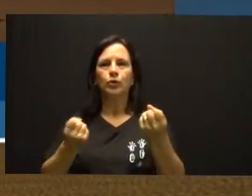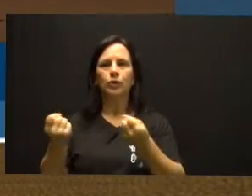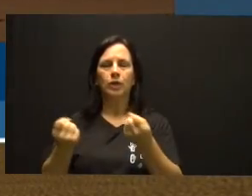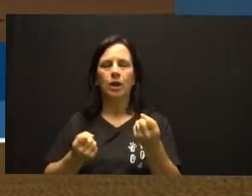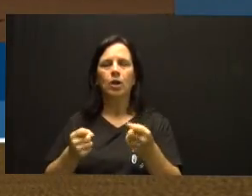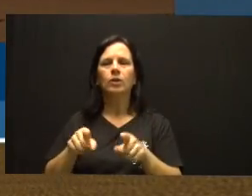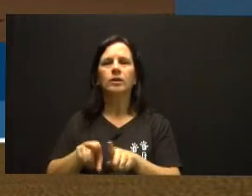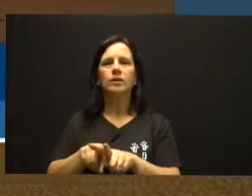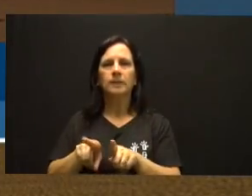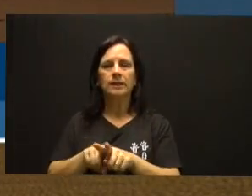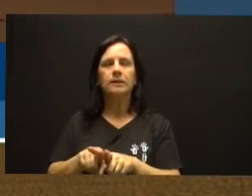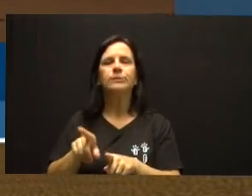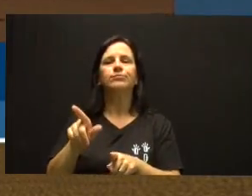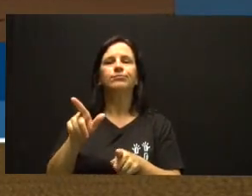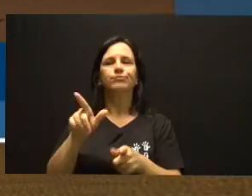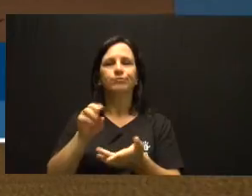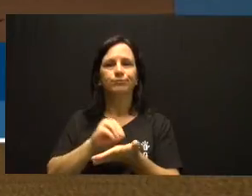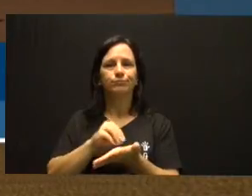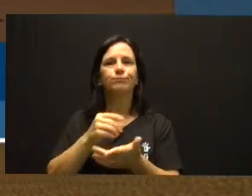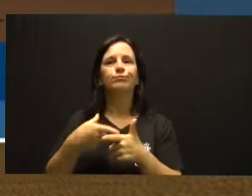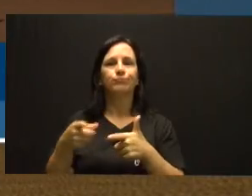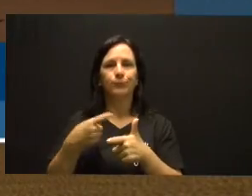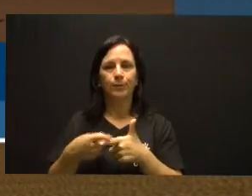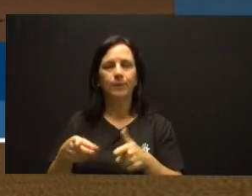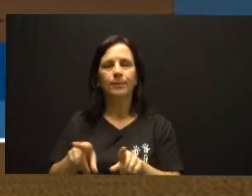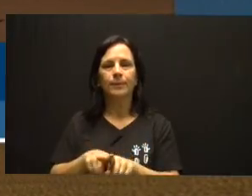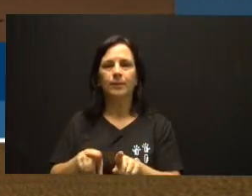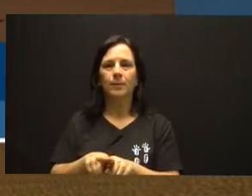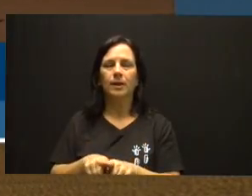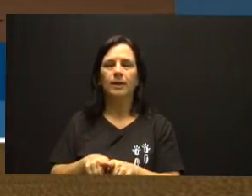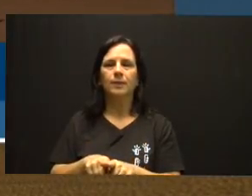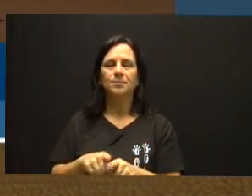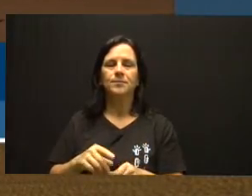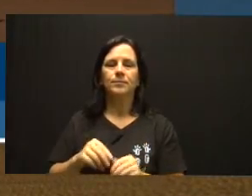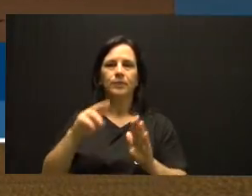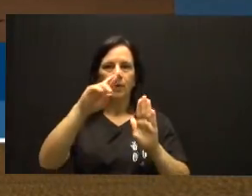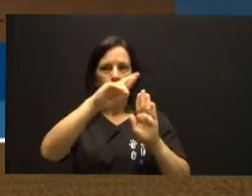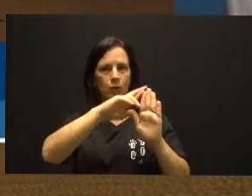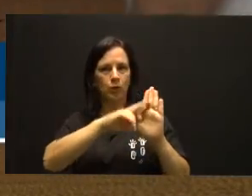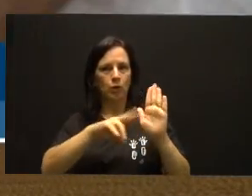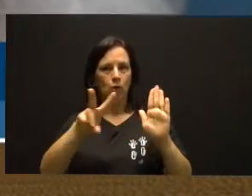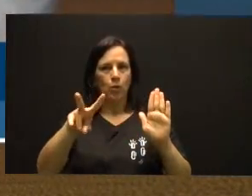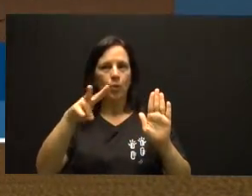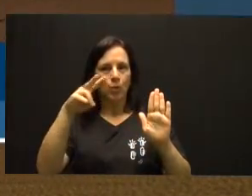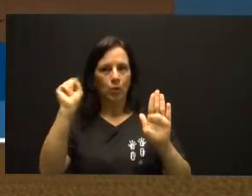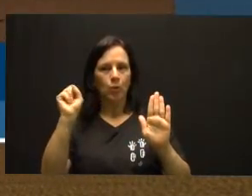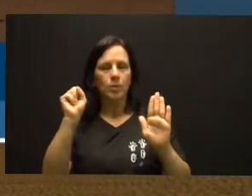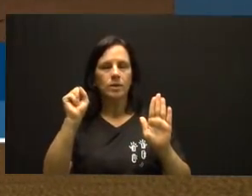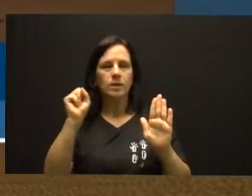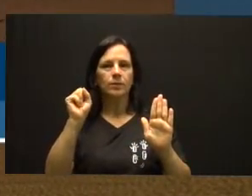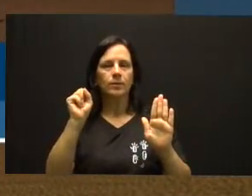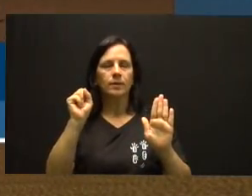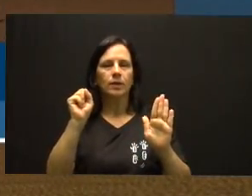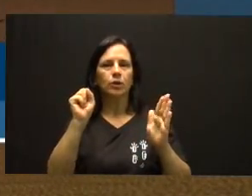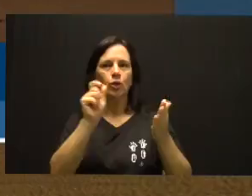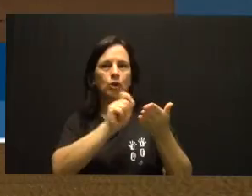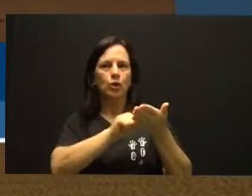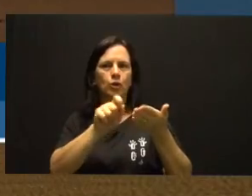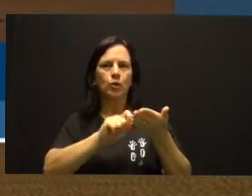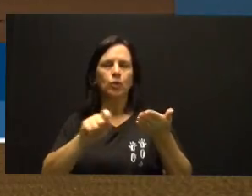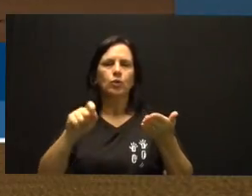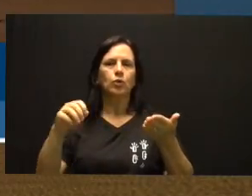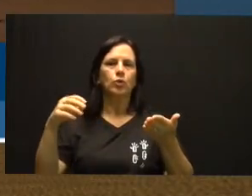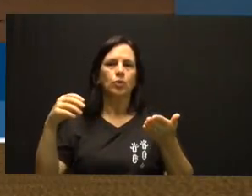se encontra sem condições de uso. Pelo exposto, requeiro observadas formalidades regimentais